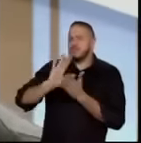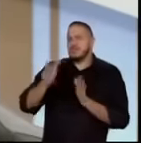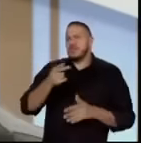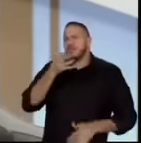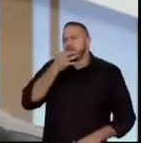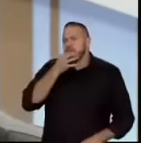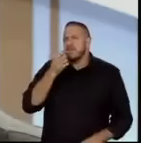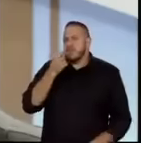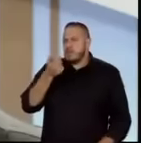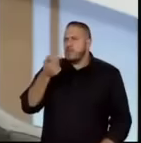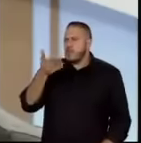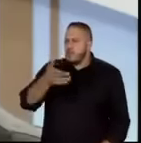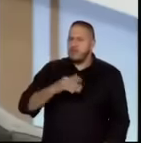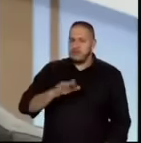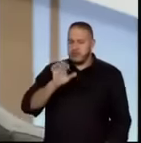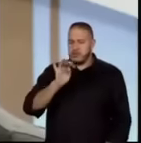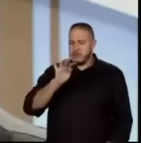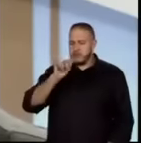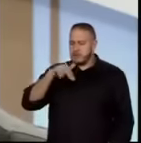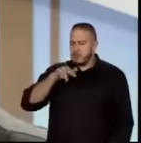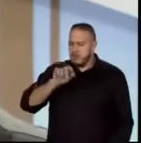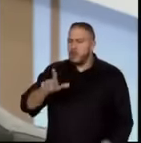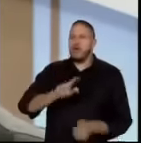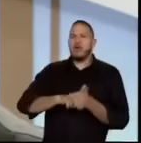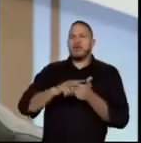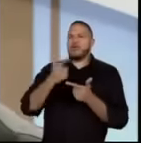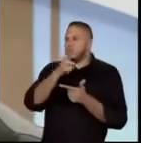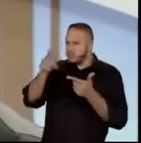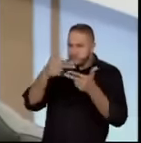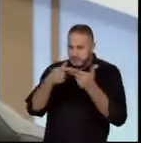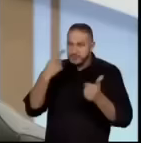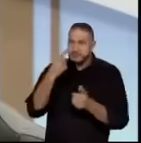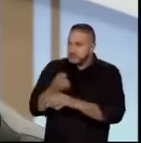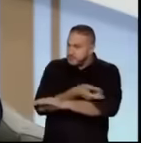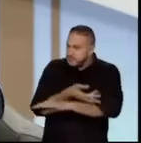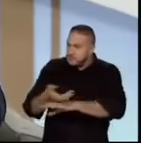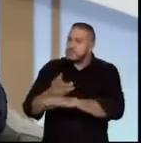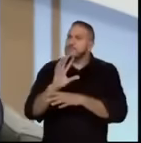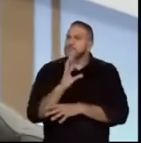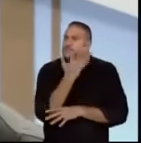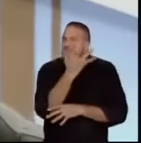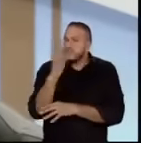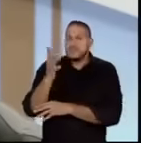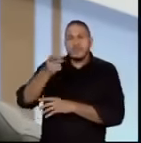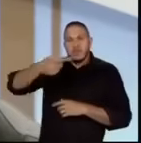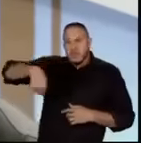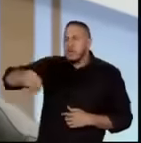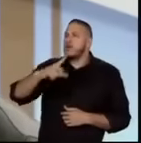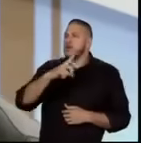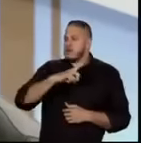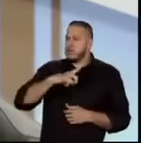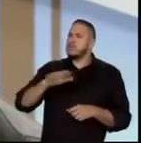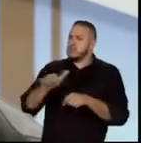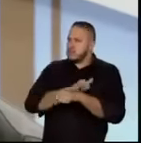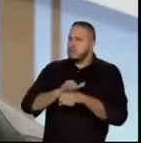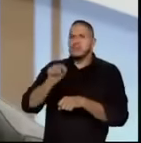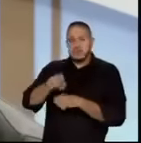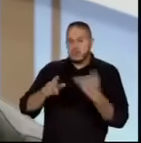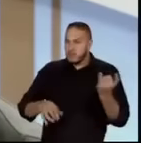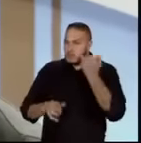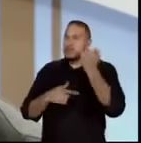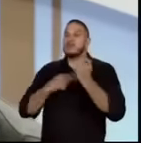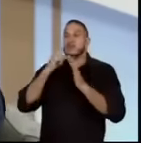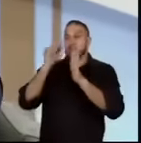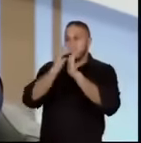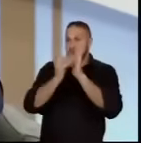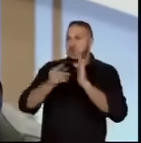pouco, o etanol, várias outras medidas de reflorestamento, enfim, nós temos instrumentos importantes para serem colocados e